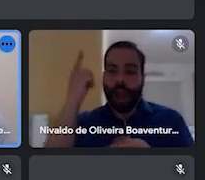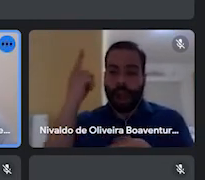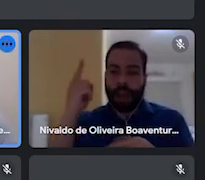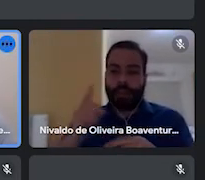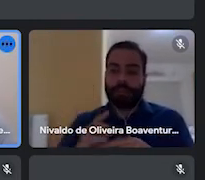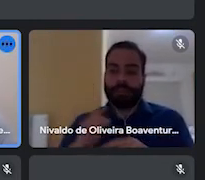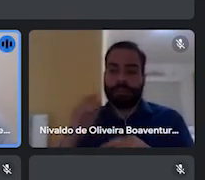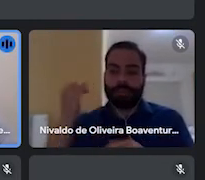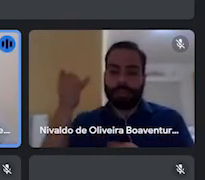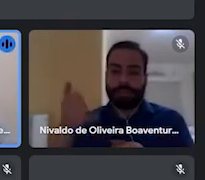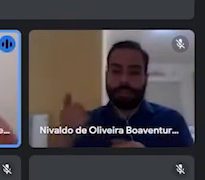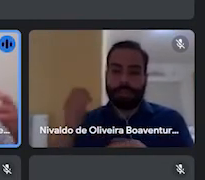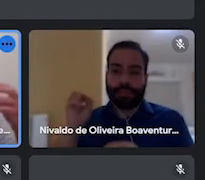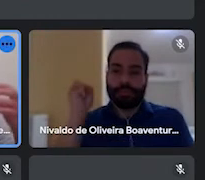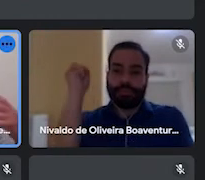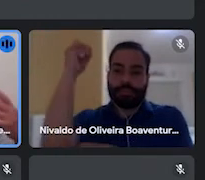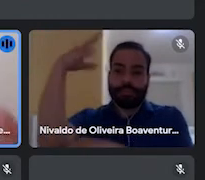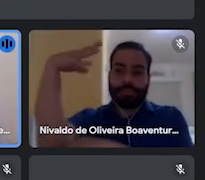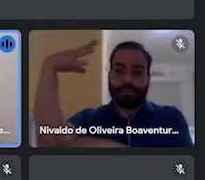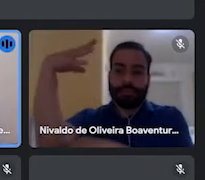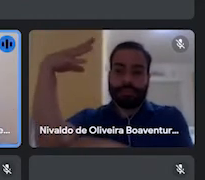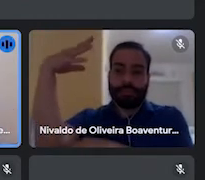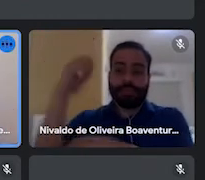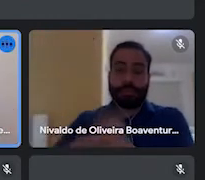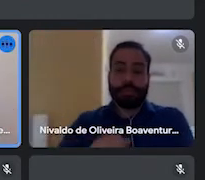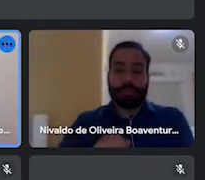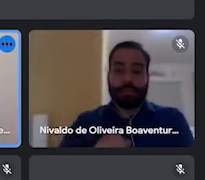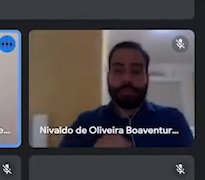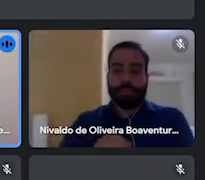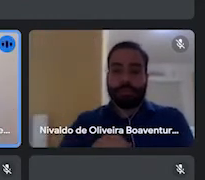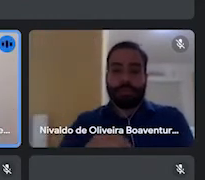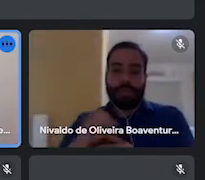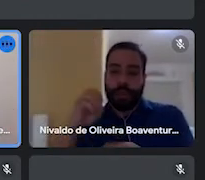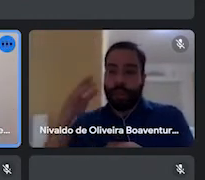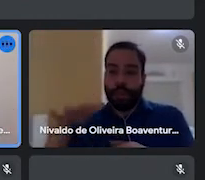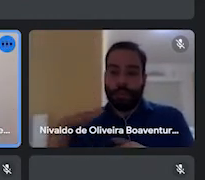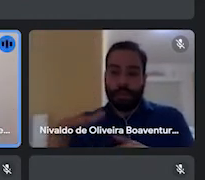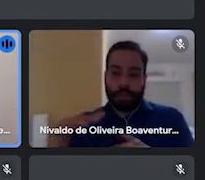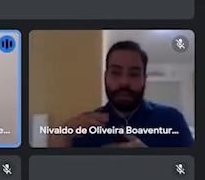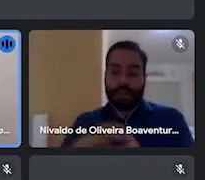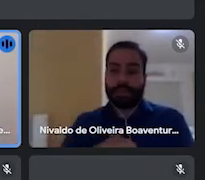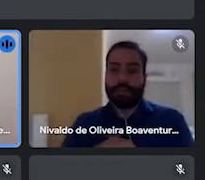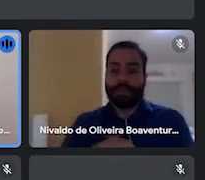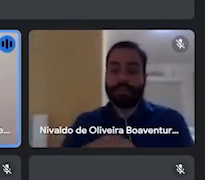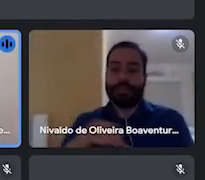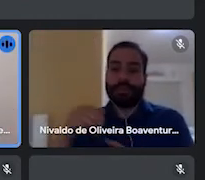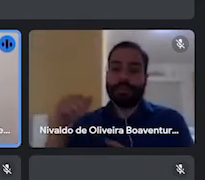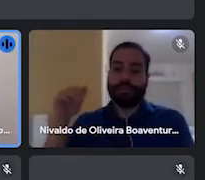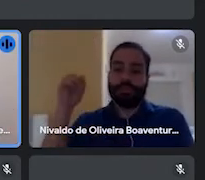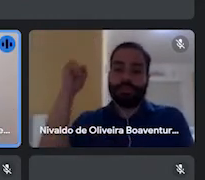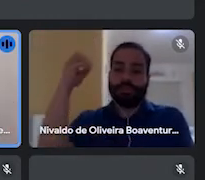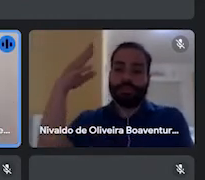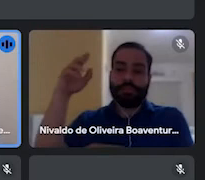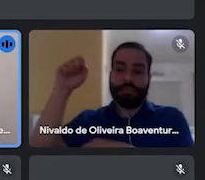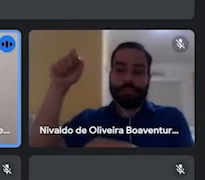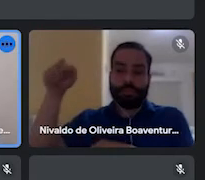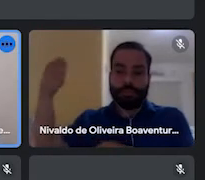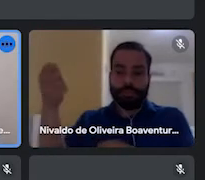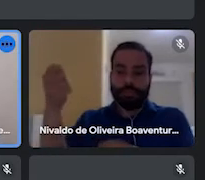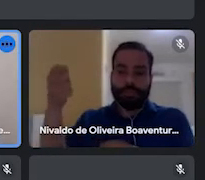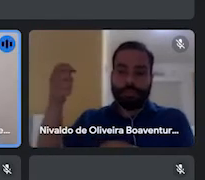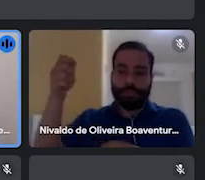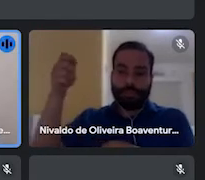poste. Aí você, numa média tensão, desculpa. Aí você desligou a média